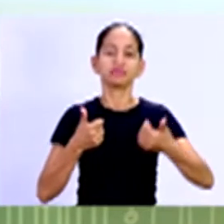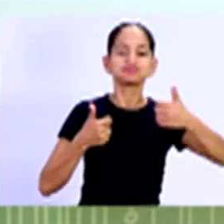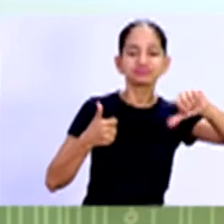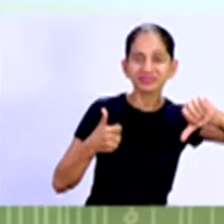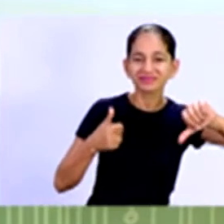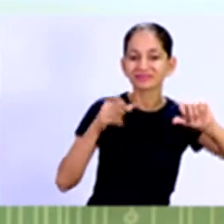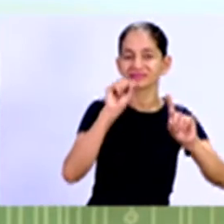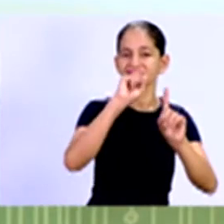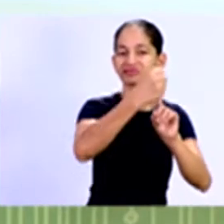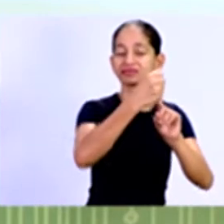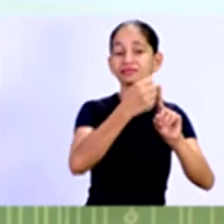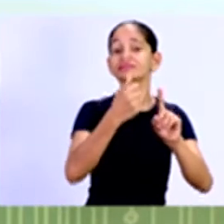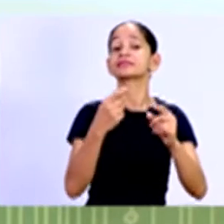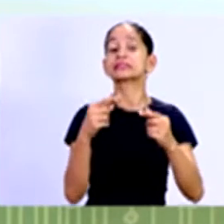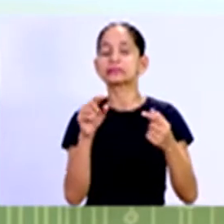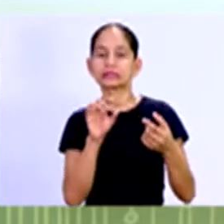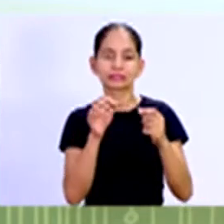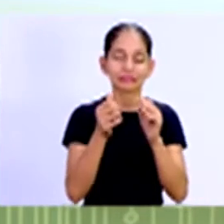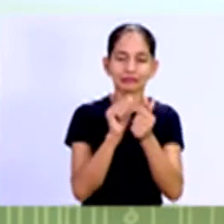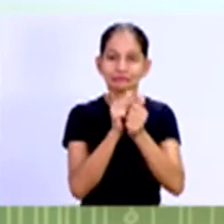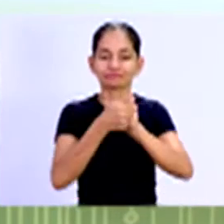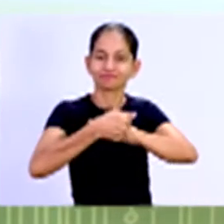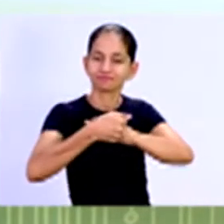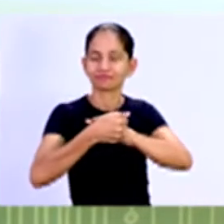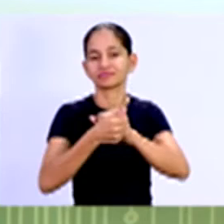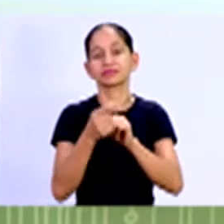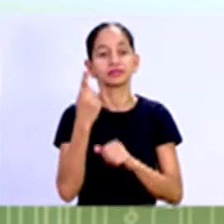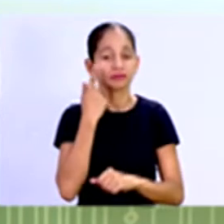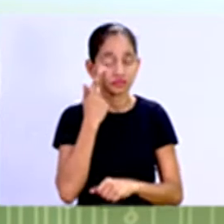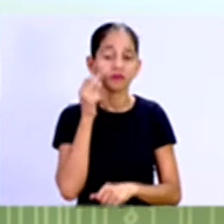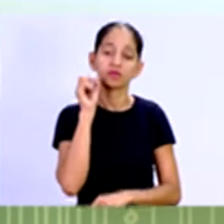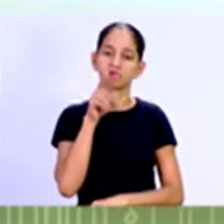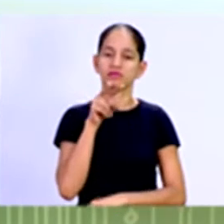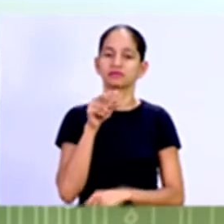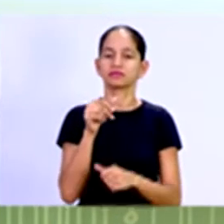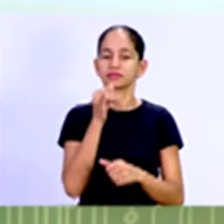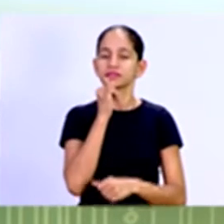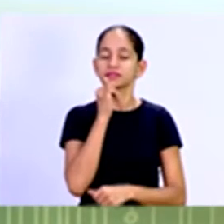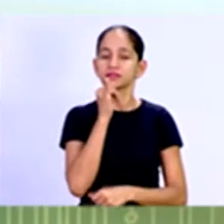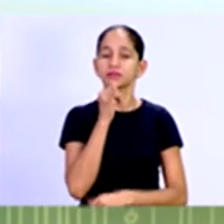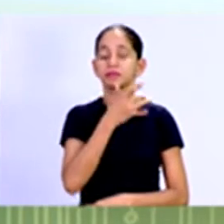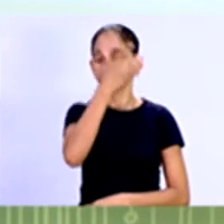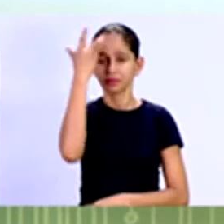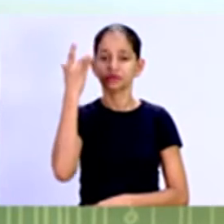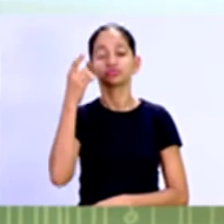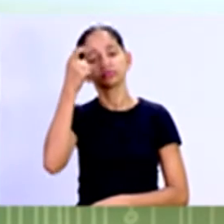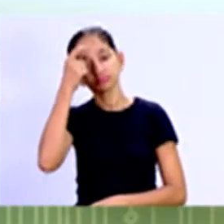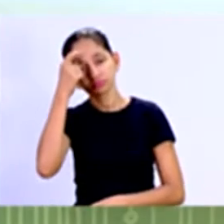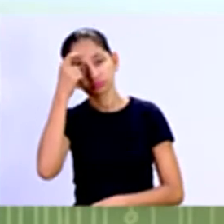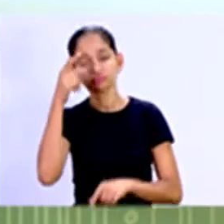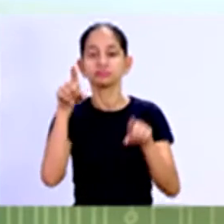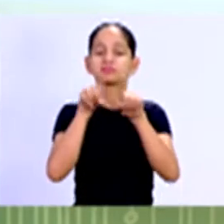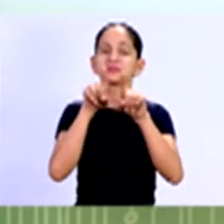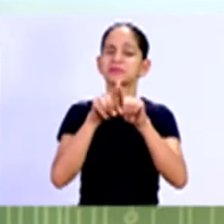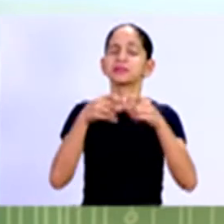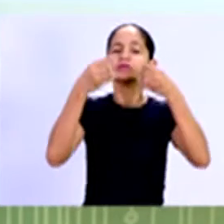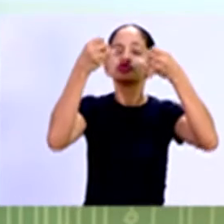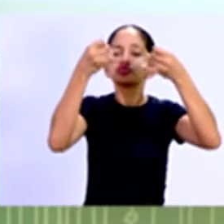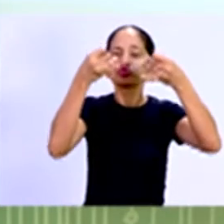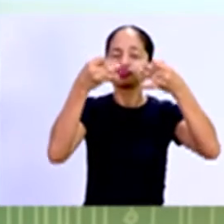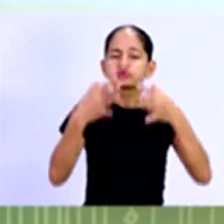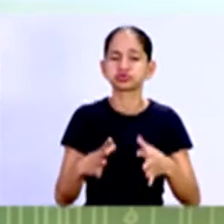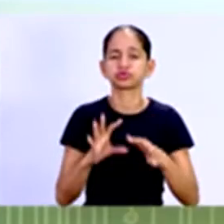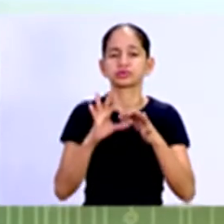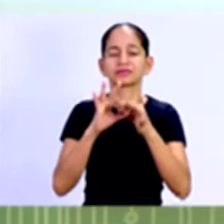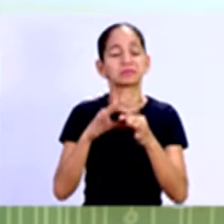buscar essa articulação aí. Então, com relação ao sujeito ético e moral, nós poderíamos falar muito mais coisa, né? É